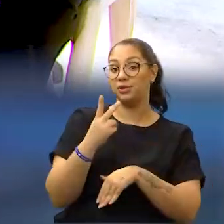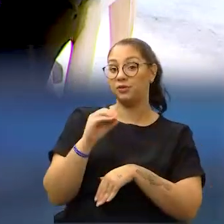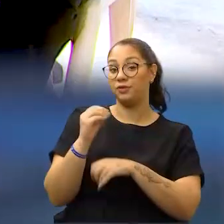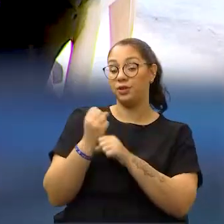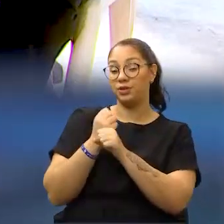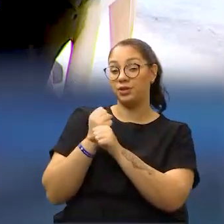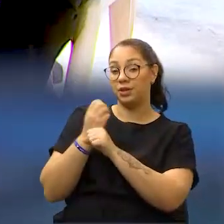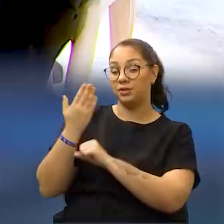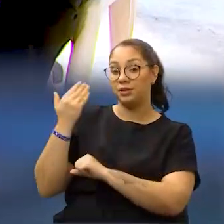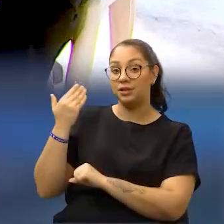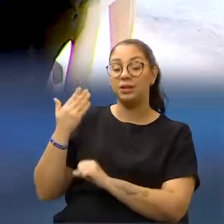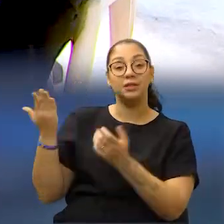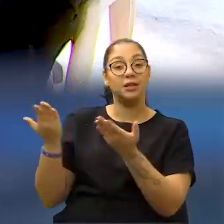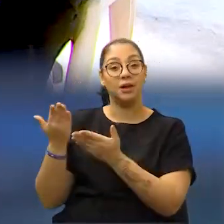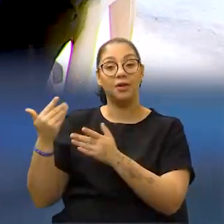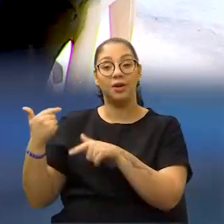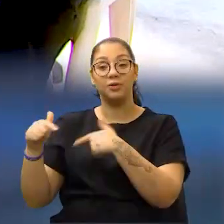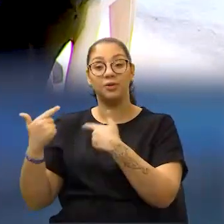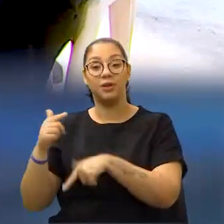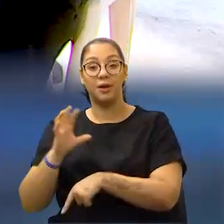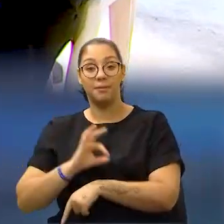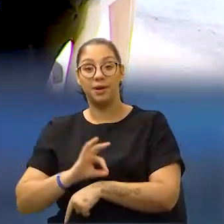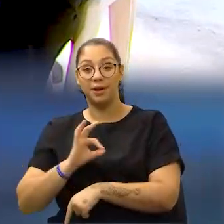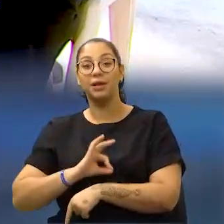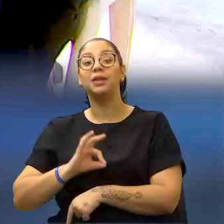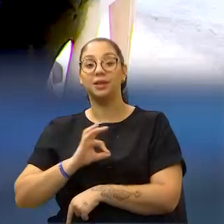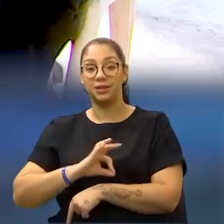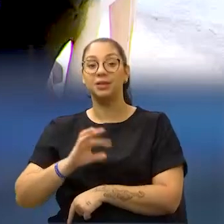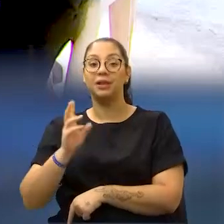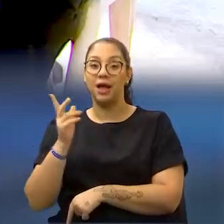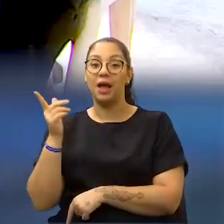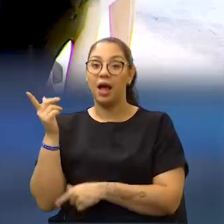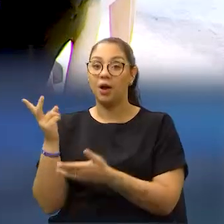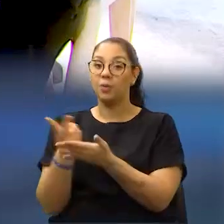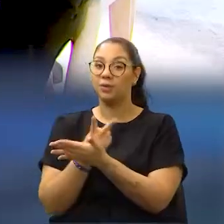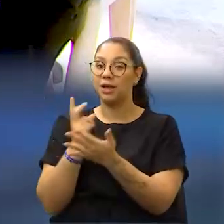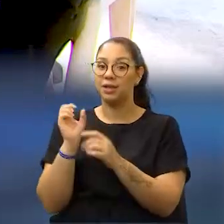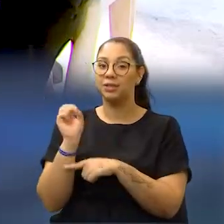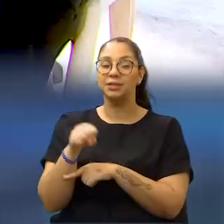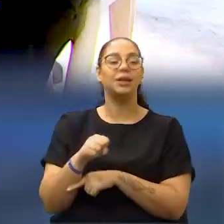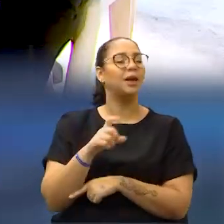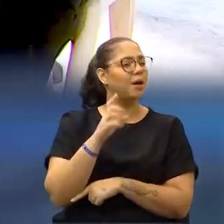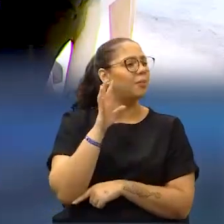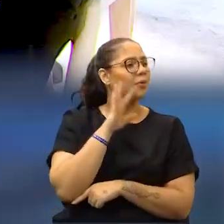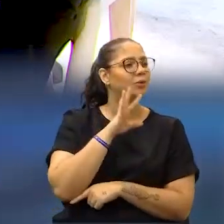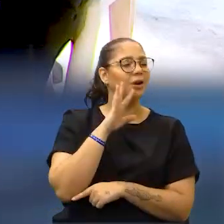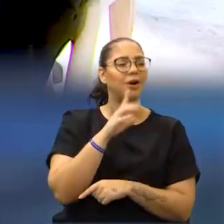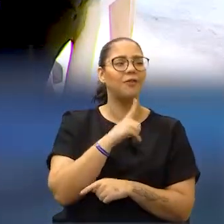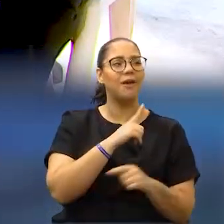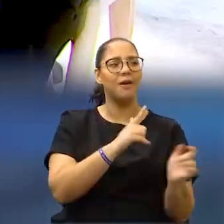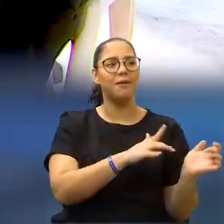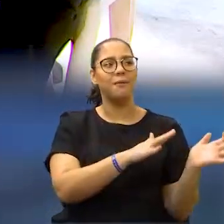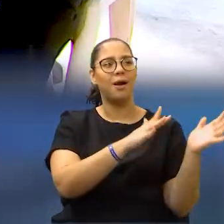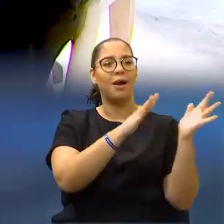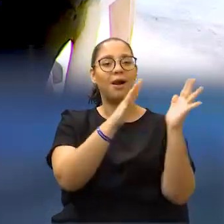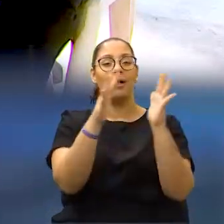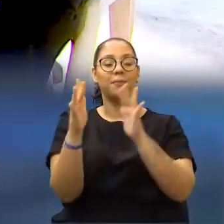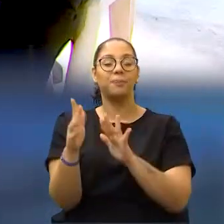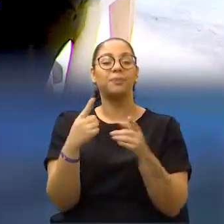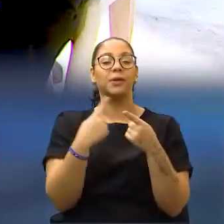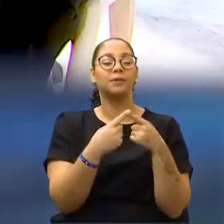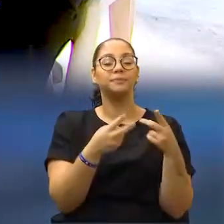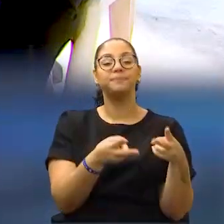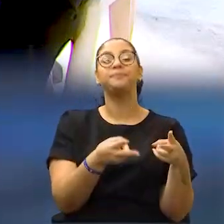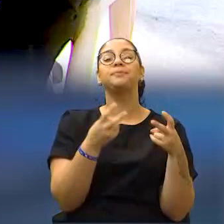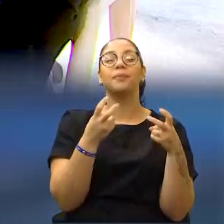para o Instituto há mais de 20 anos atrás e agora estão no trabalho e renda. Isso acontece muito. É muito legal ver esse movimento,